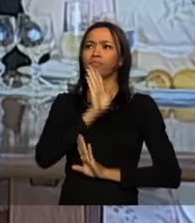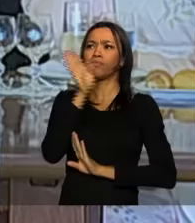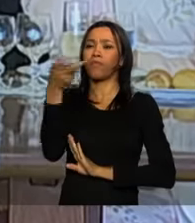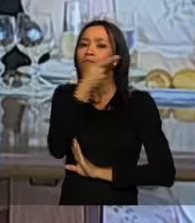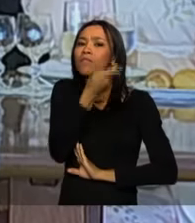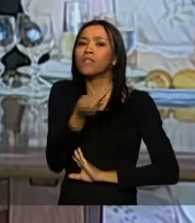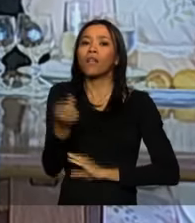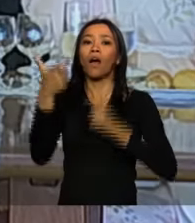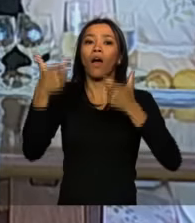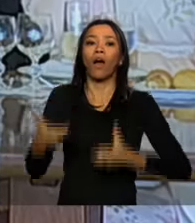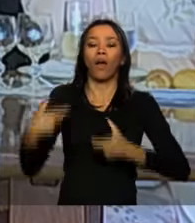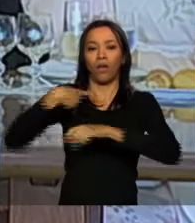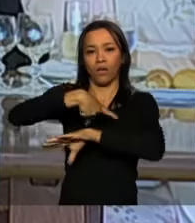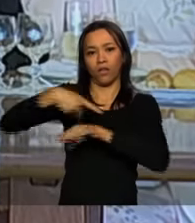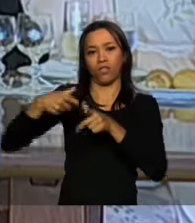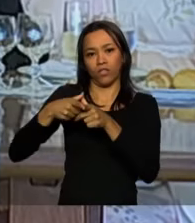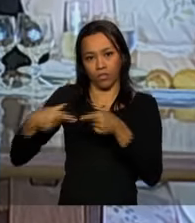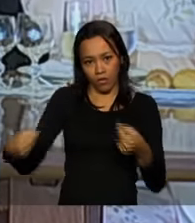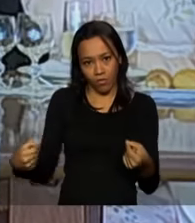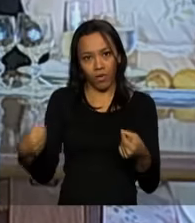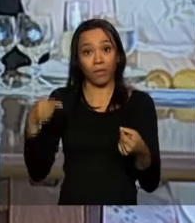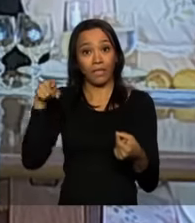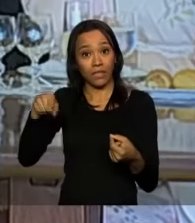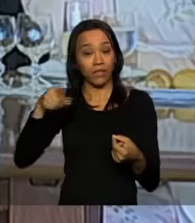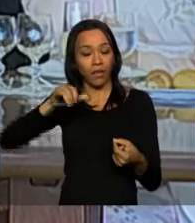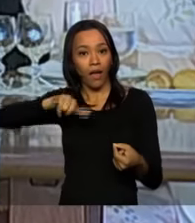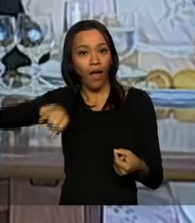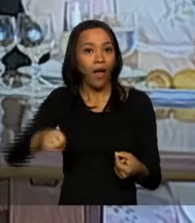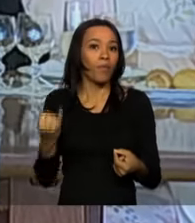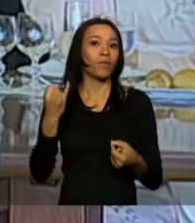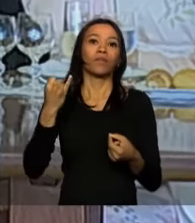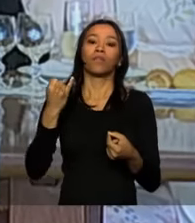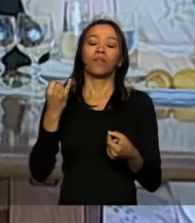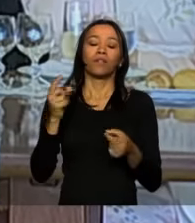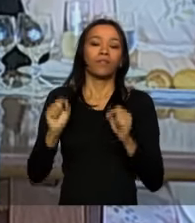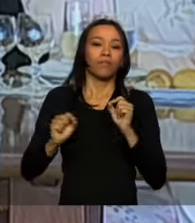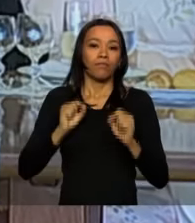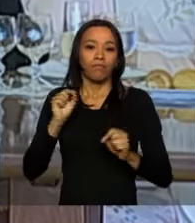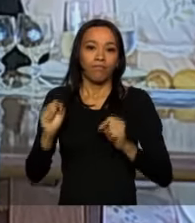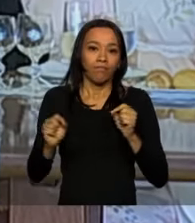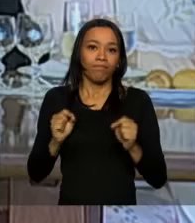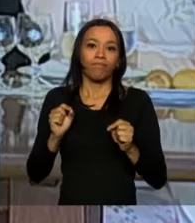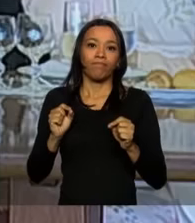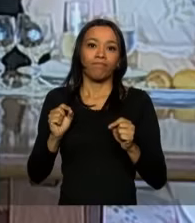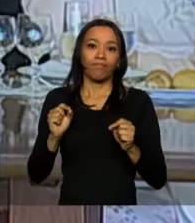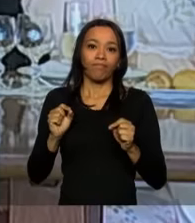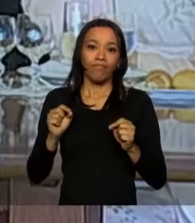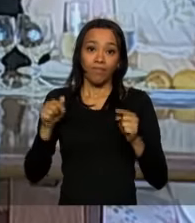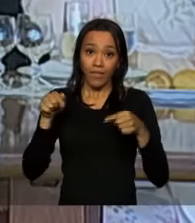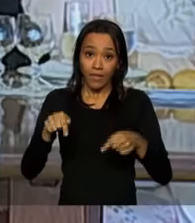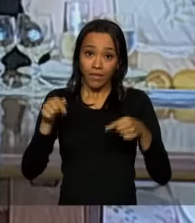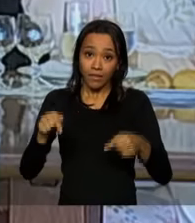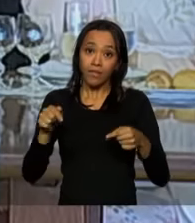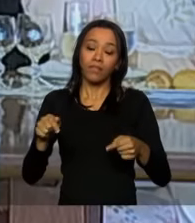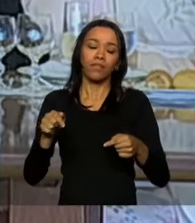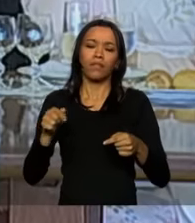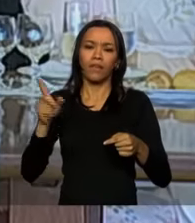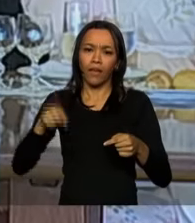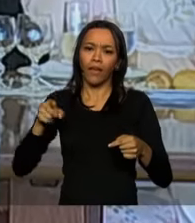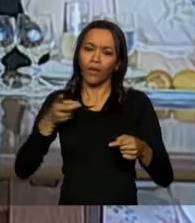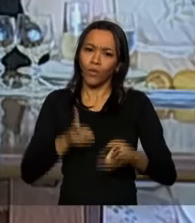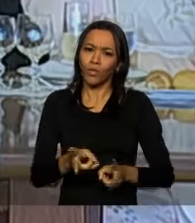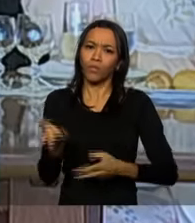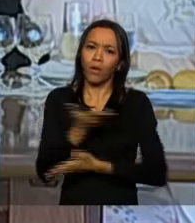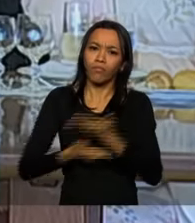firme propósito que a oportunidade abra novas avenidas nesta área, nesta era que se renova de cooperação